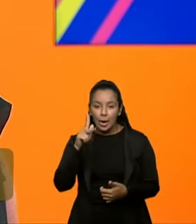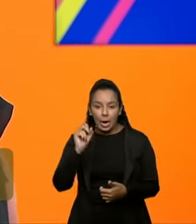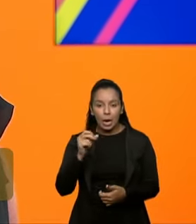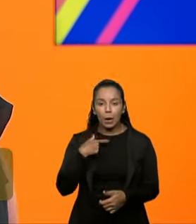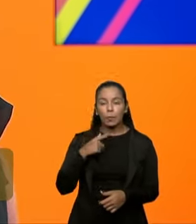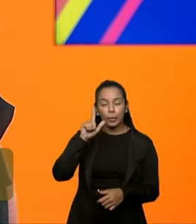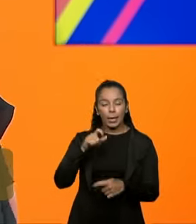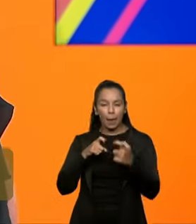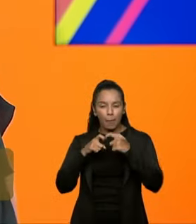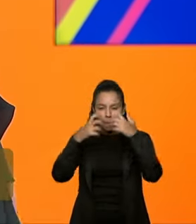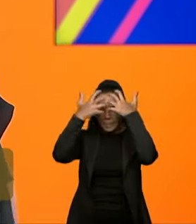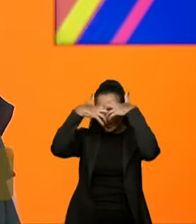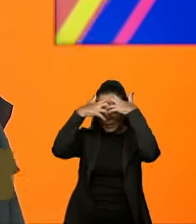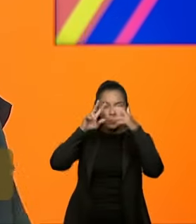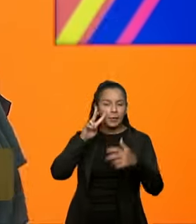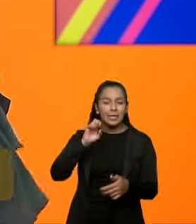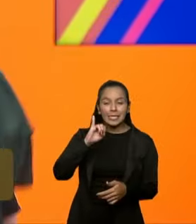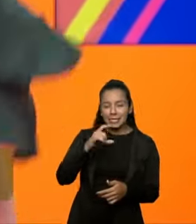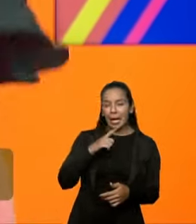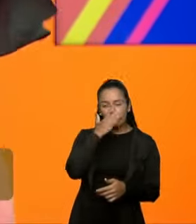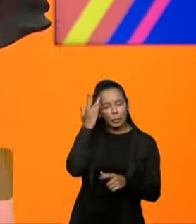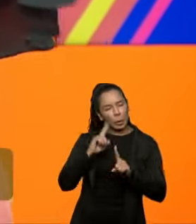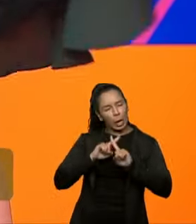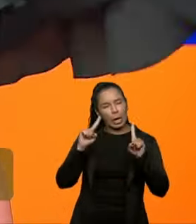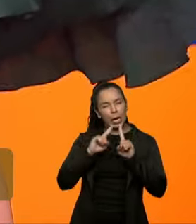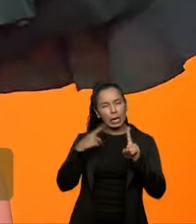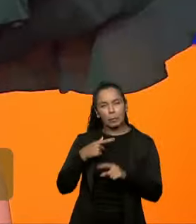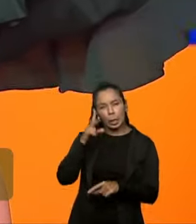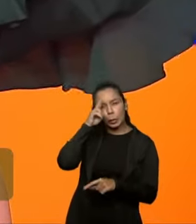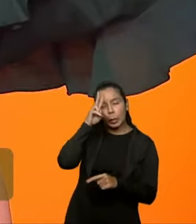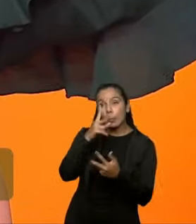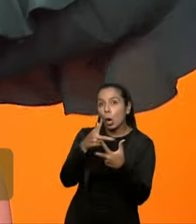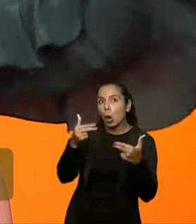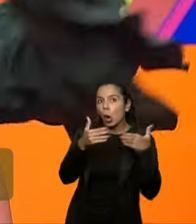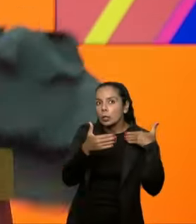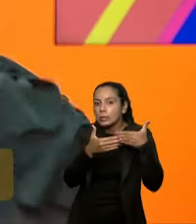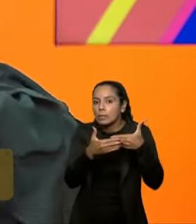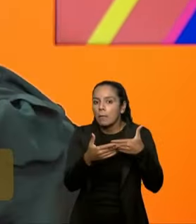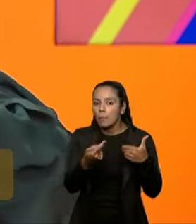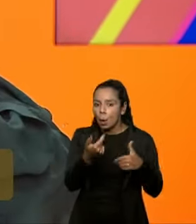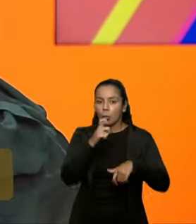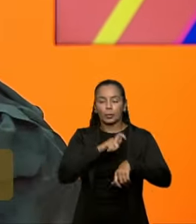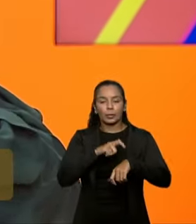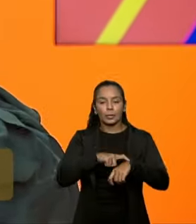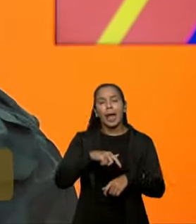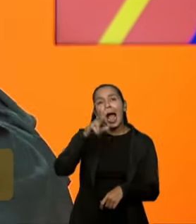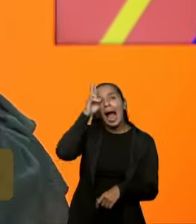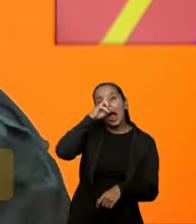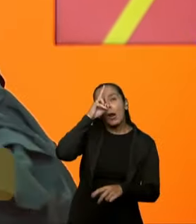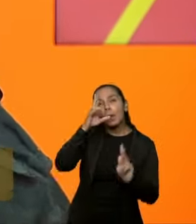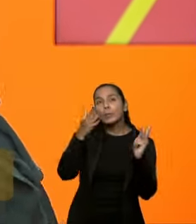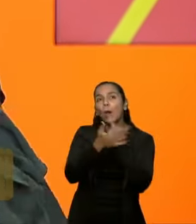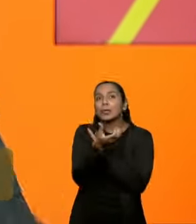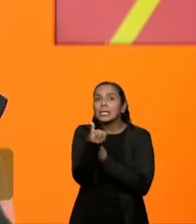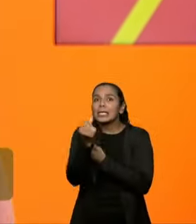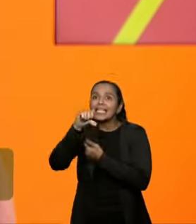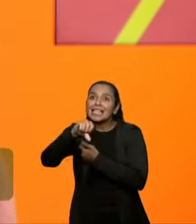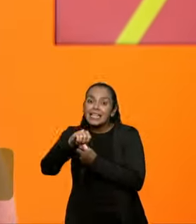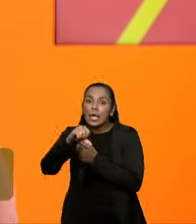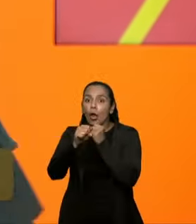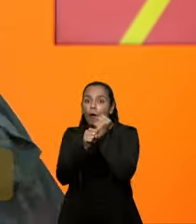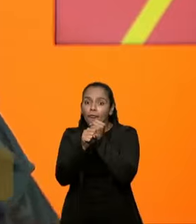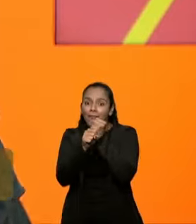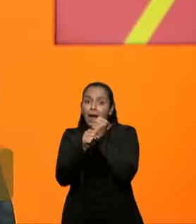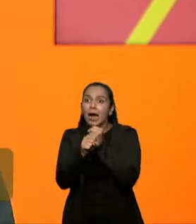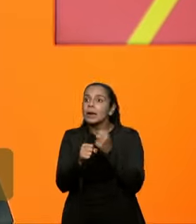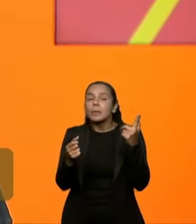quando a pessoa tem queixa de memória recente, né? Eu lembro que em 1969 o homem foi à lua, mas eu não lembro o que eu comi, onde é que deixei a